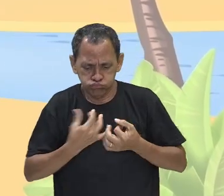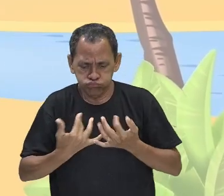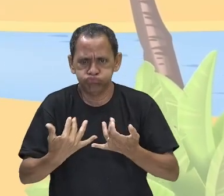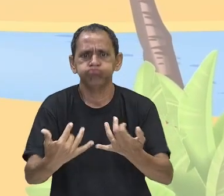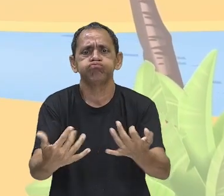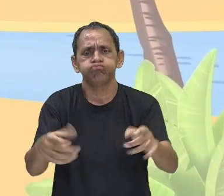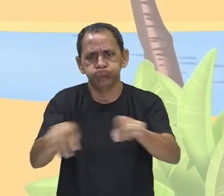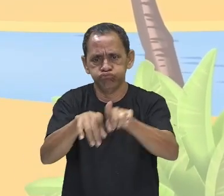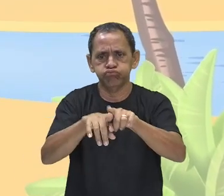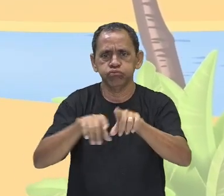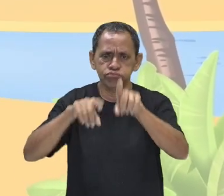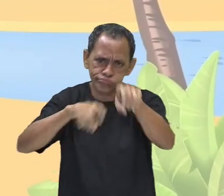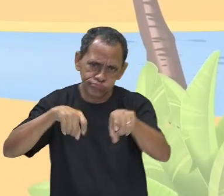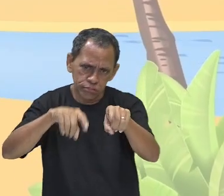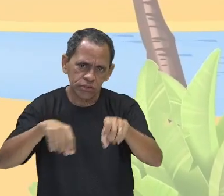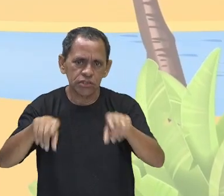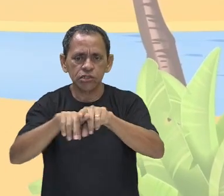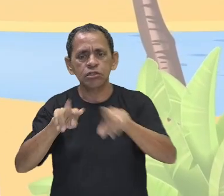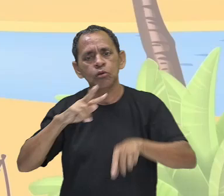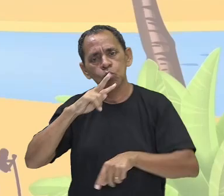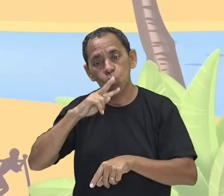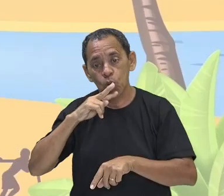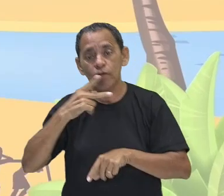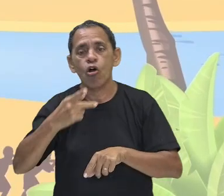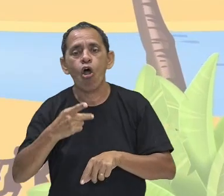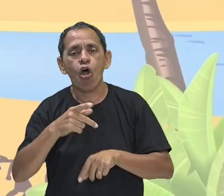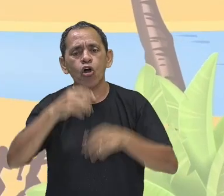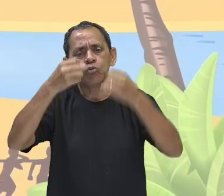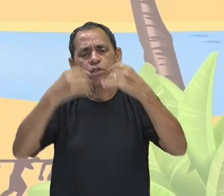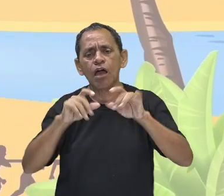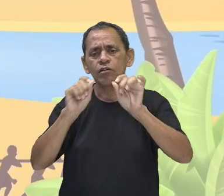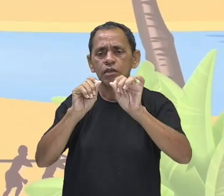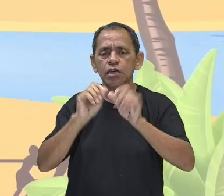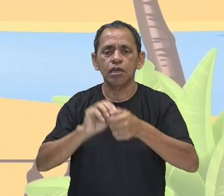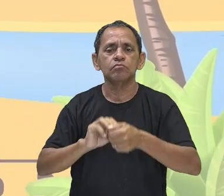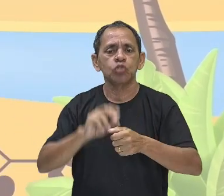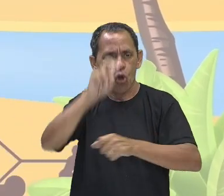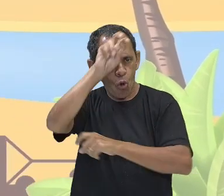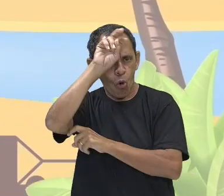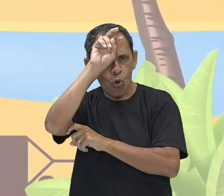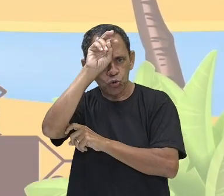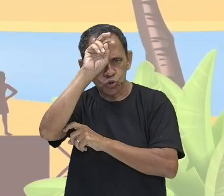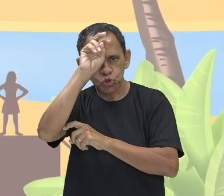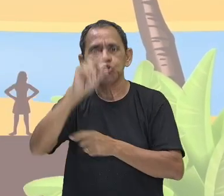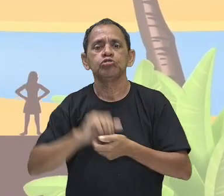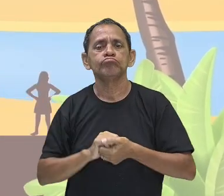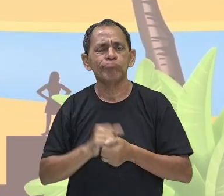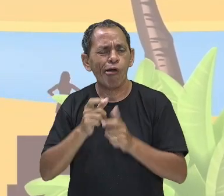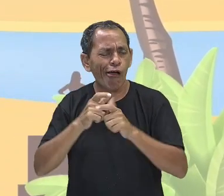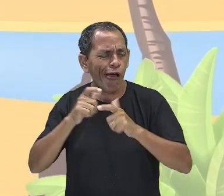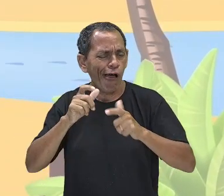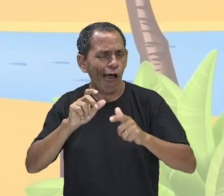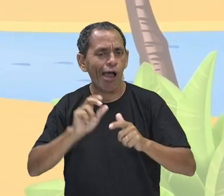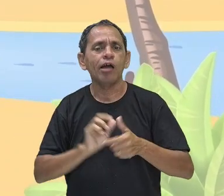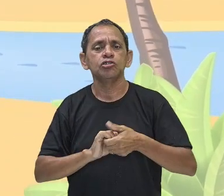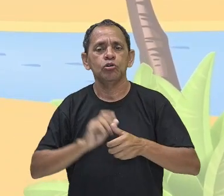agricultura. Por isso então que Heródoto dizia, não é mesmo, que o Egito ele era uma grande dádiva do rio